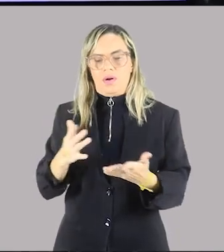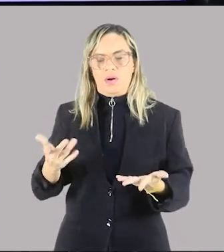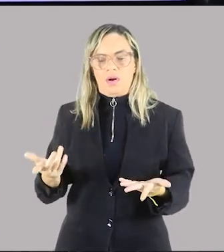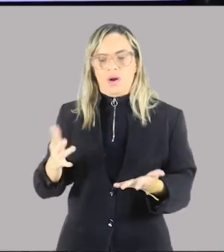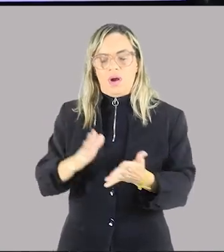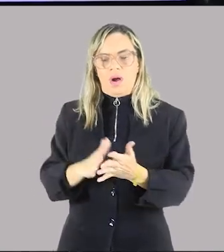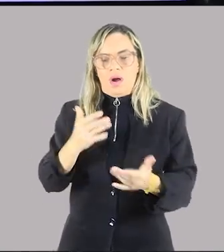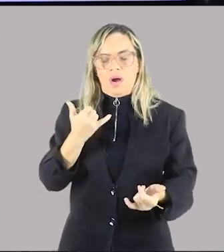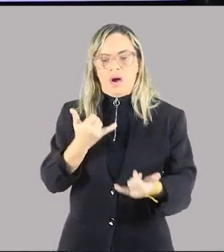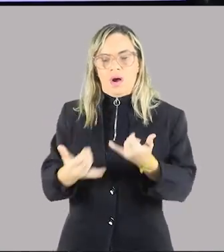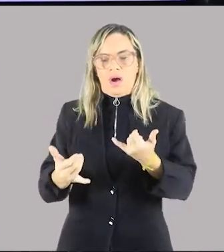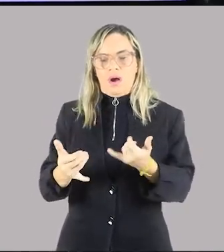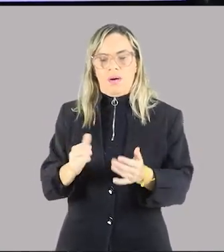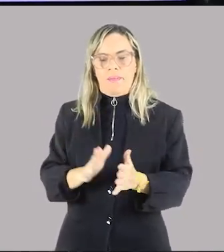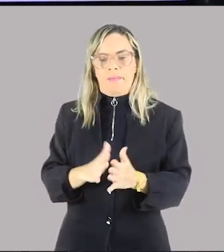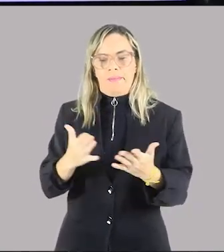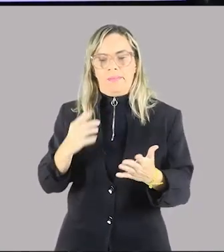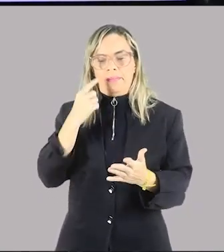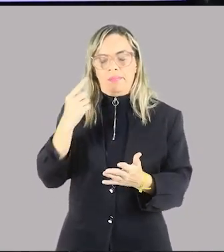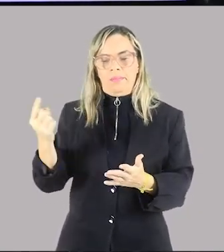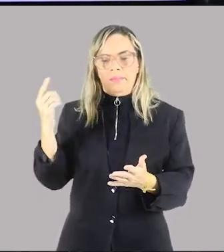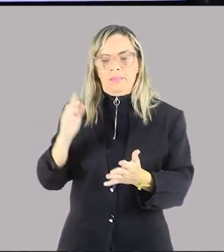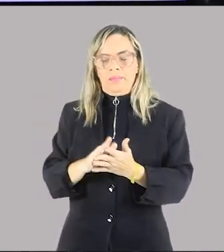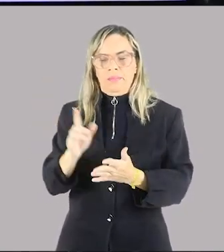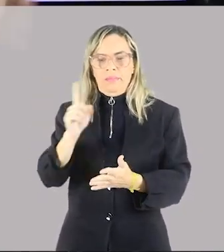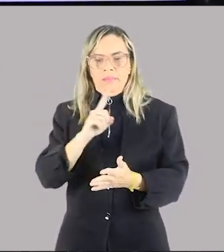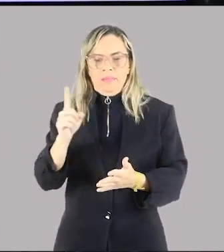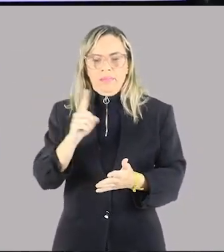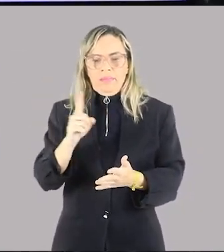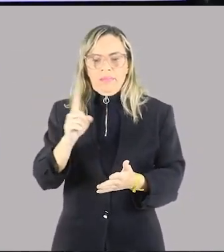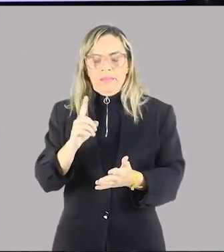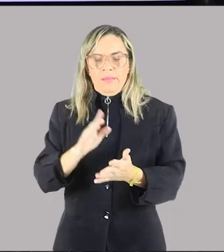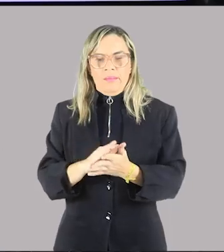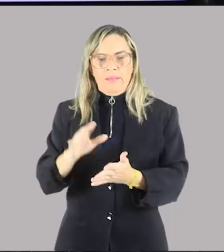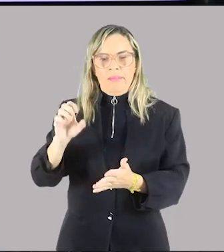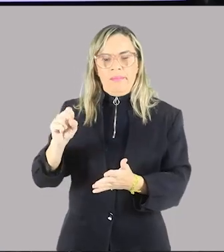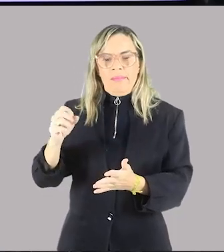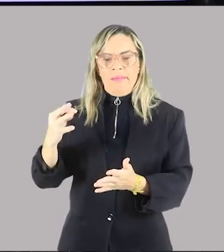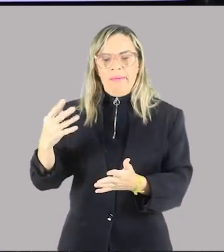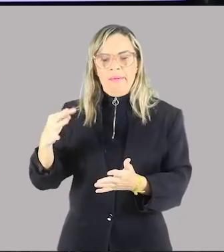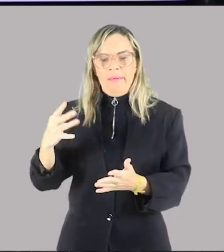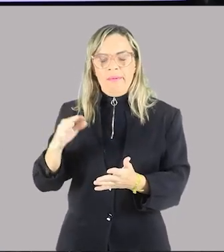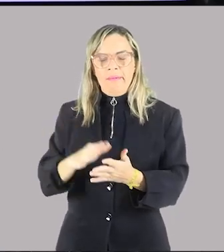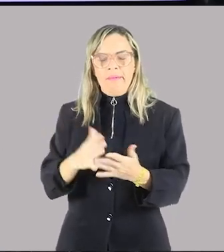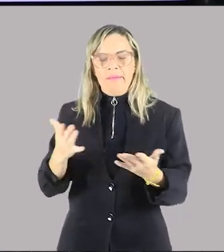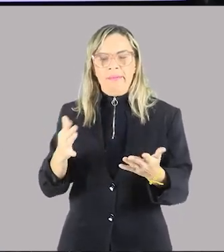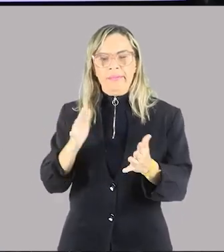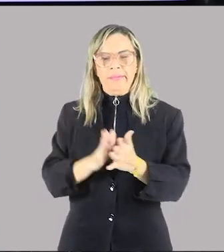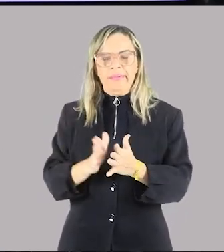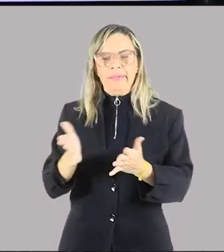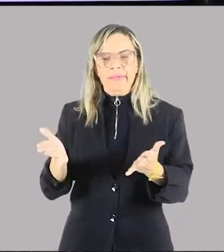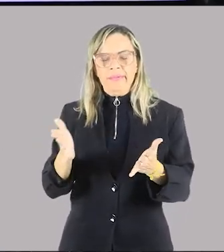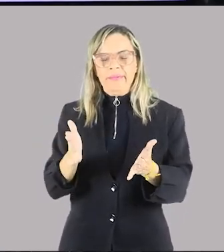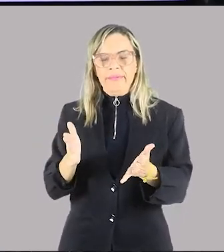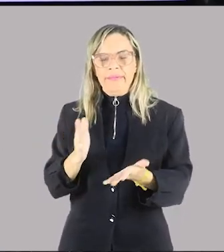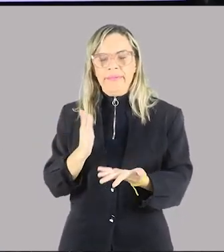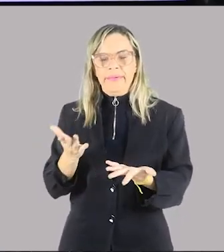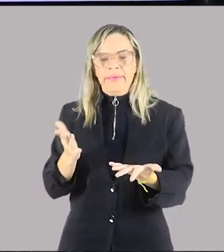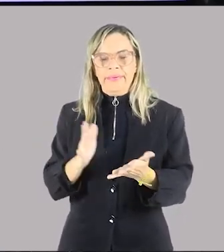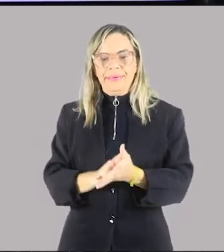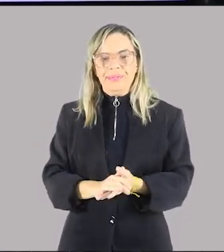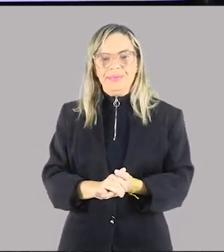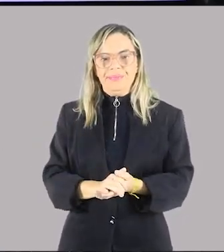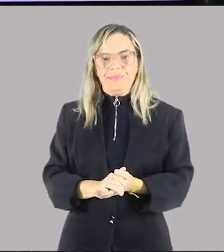sinônimo de agente público. Aqui não se está falando dos servidores estatais, tudo bem? Servidores estatais só são de 3